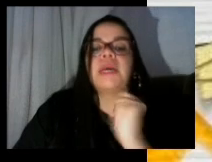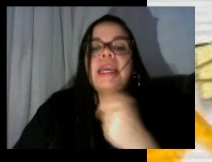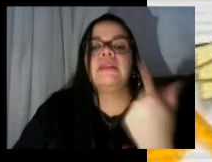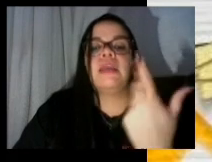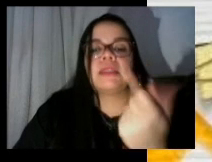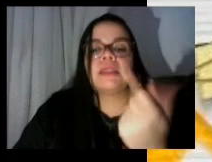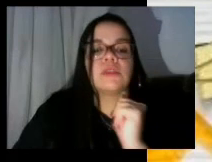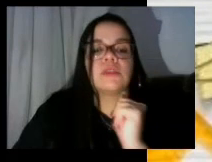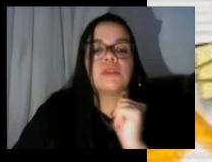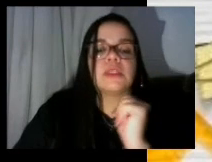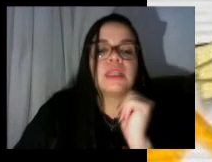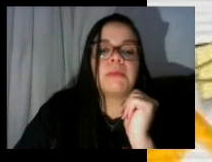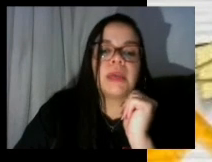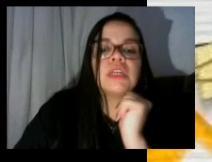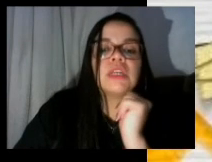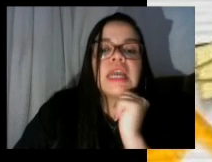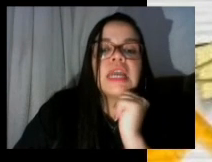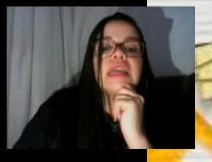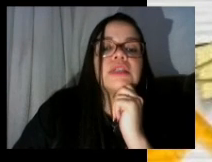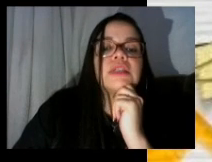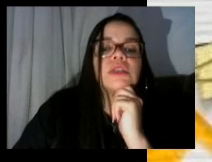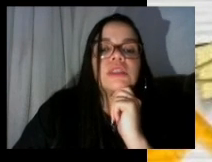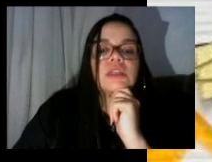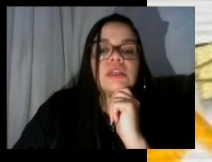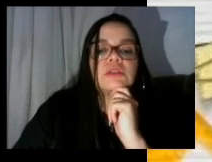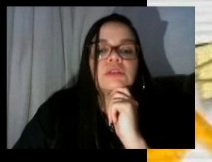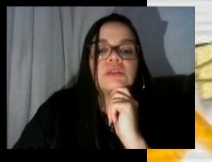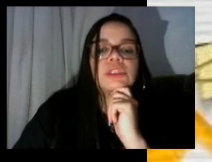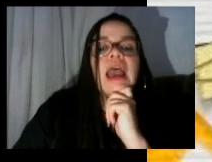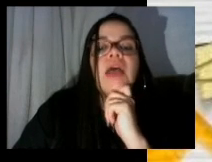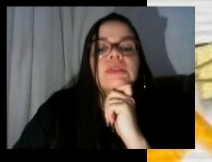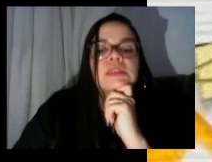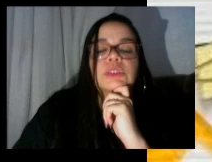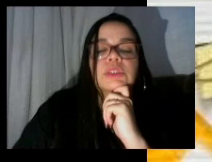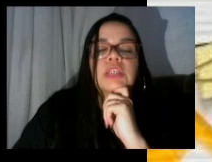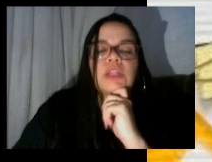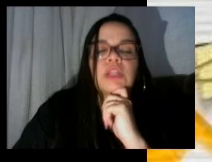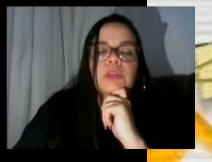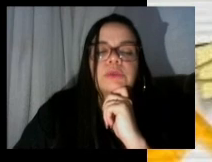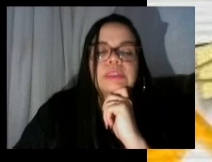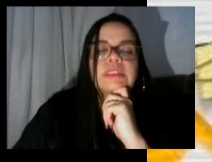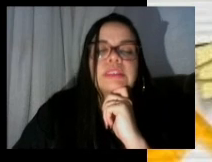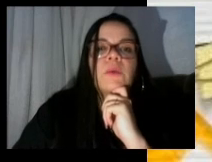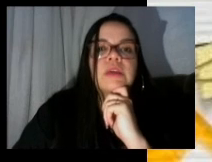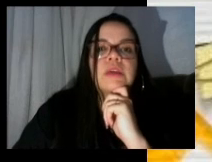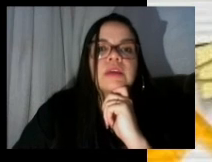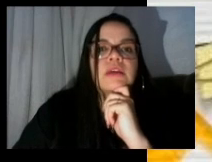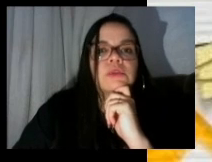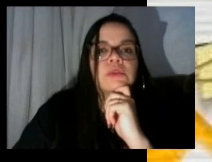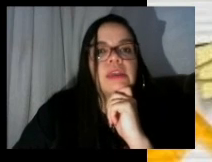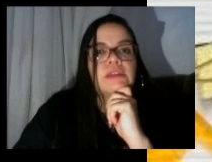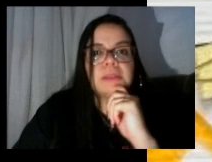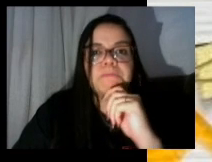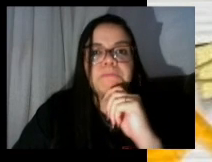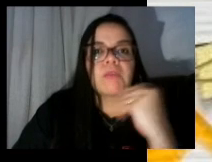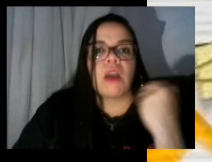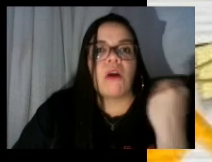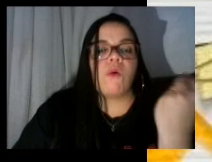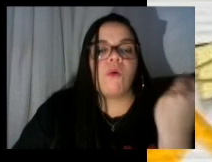fazendo a reinterpretação de seus elementos e associando-os aos santos católicos. Então, o que isso quer